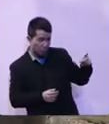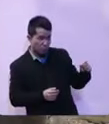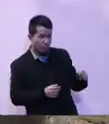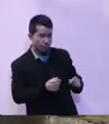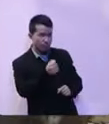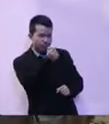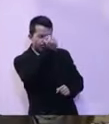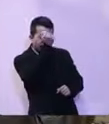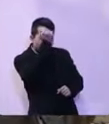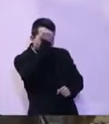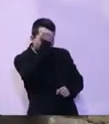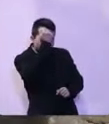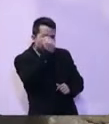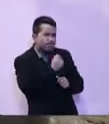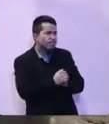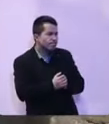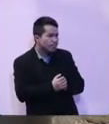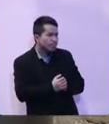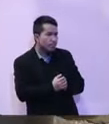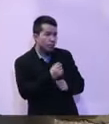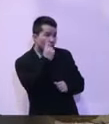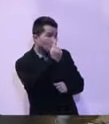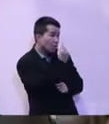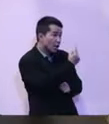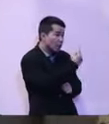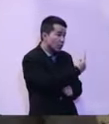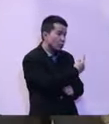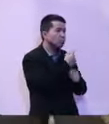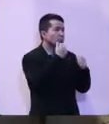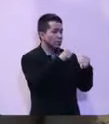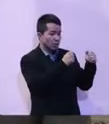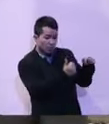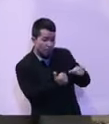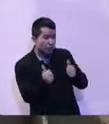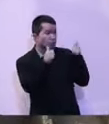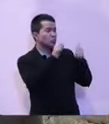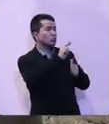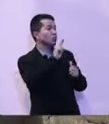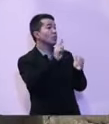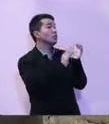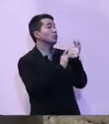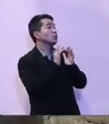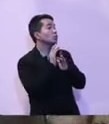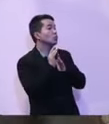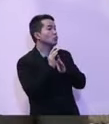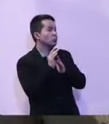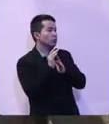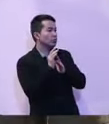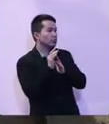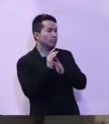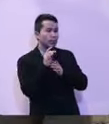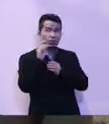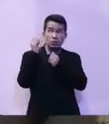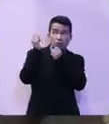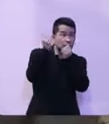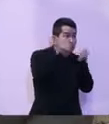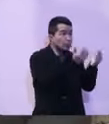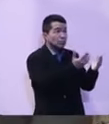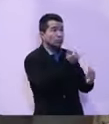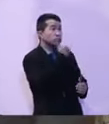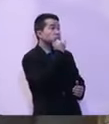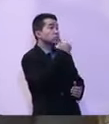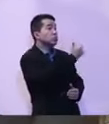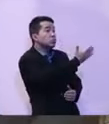arrependam-se e cada um de vocês seja batizado em nome de Jesus Cristo para perdão dos seus pecados